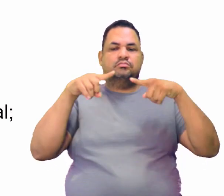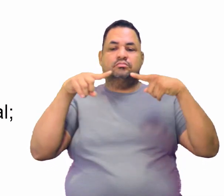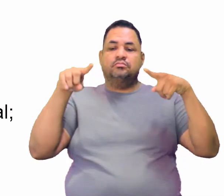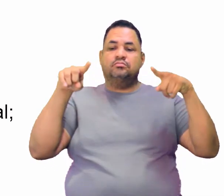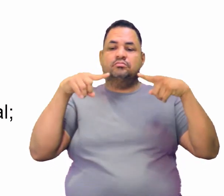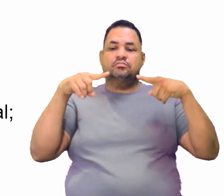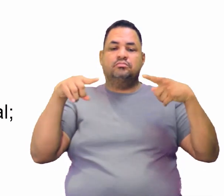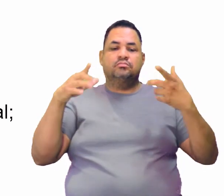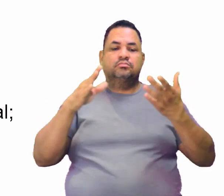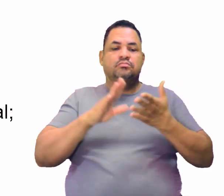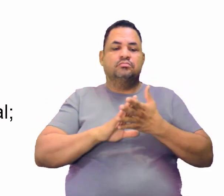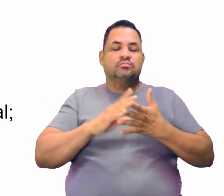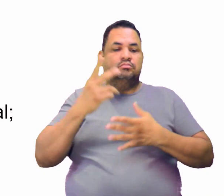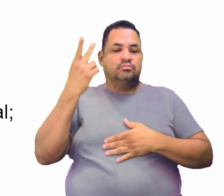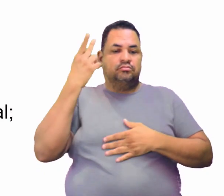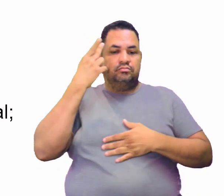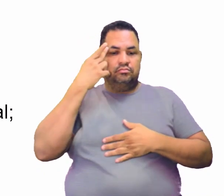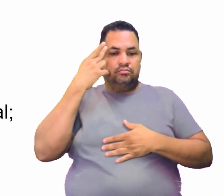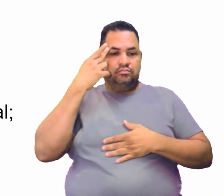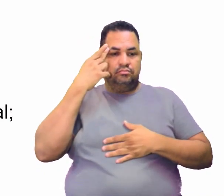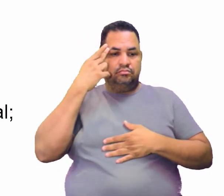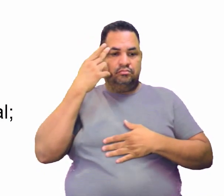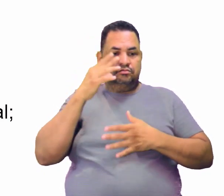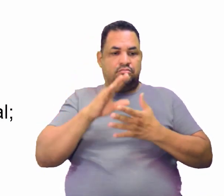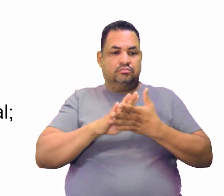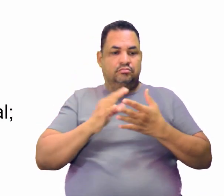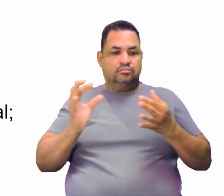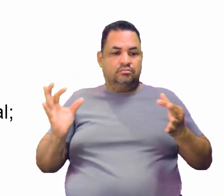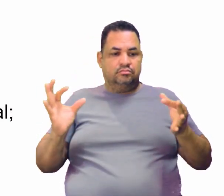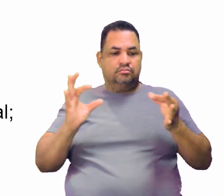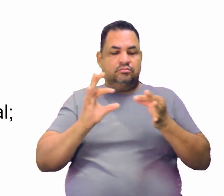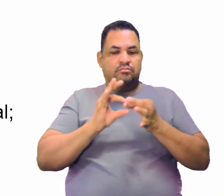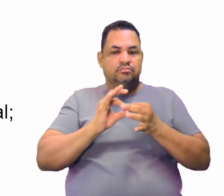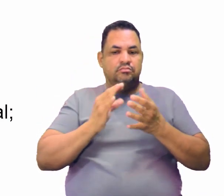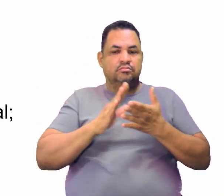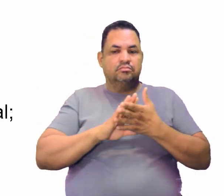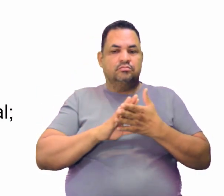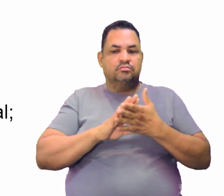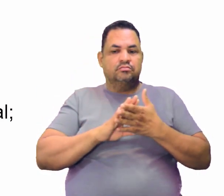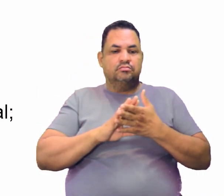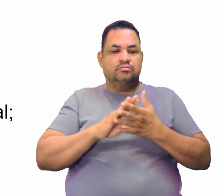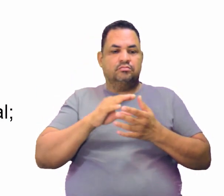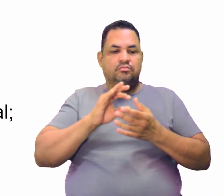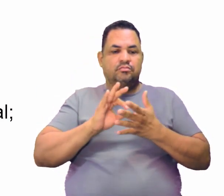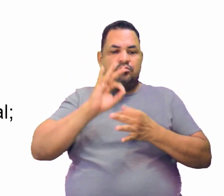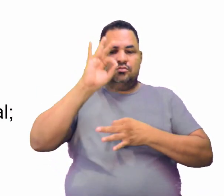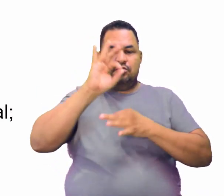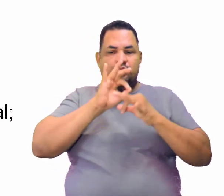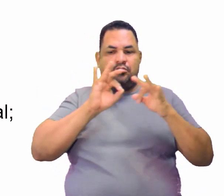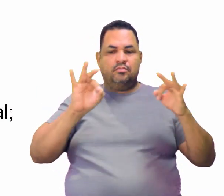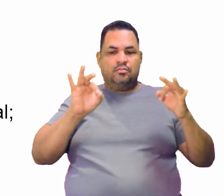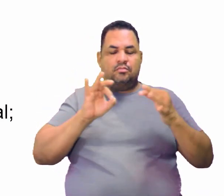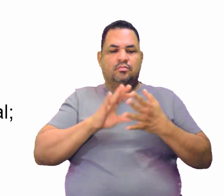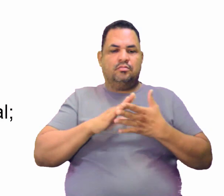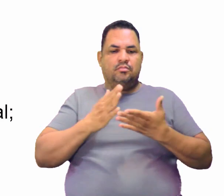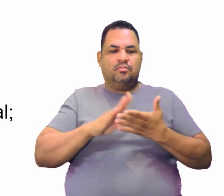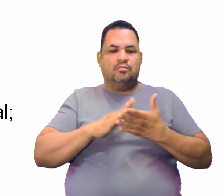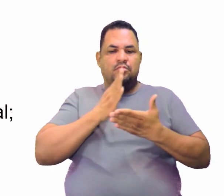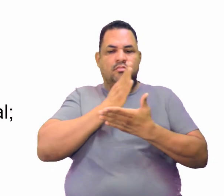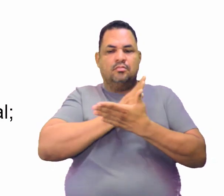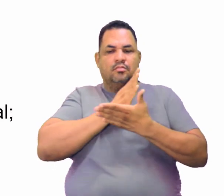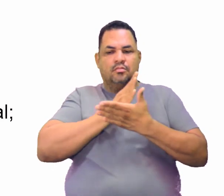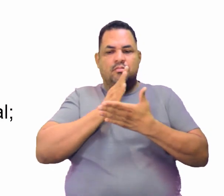musicalidade, geralmente se associando ao quê? A métrica, né? A